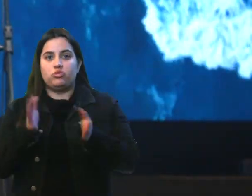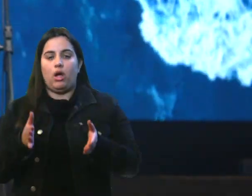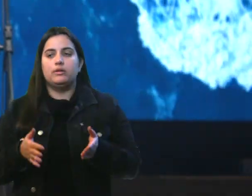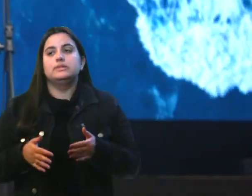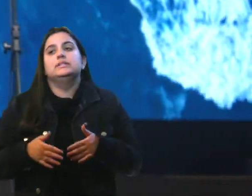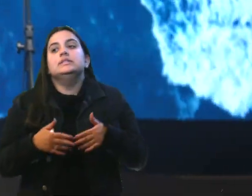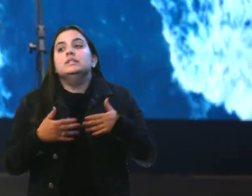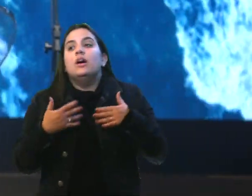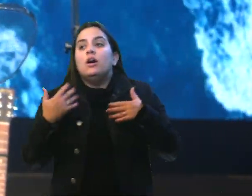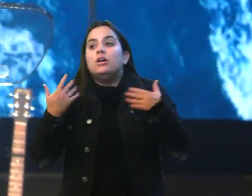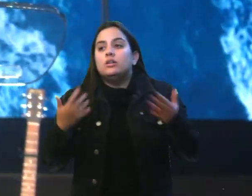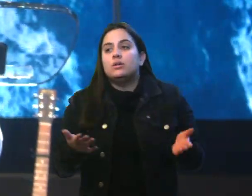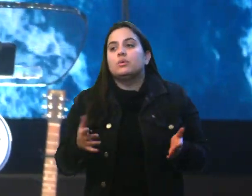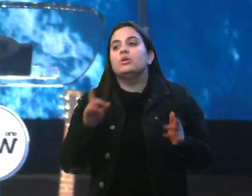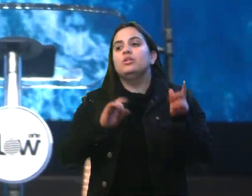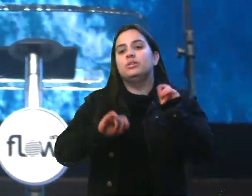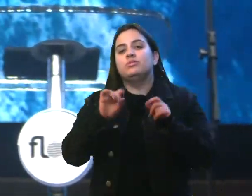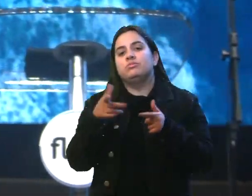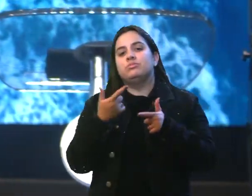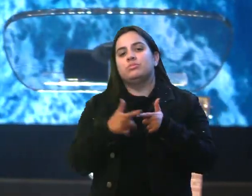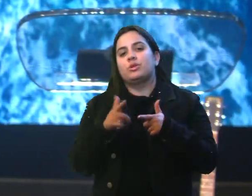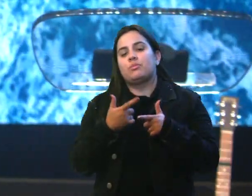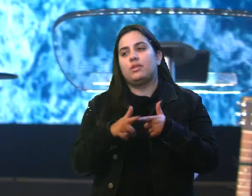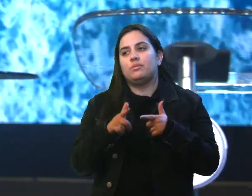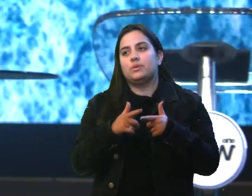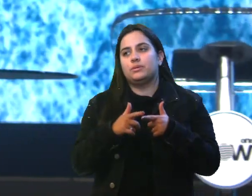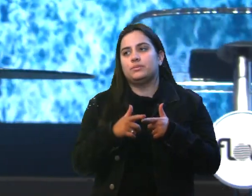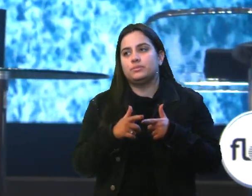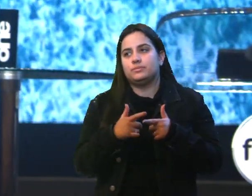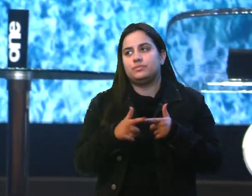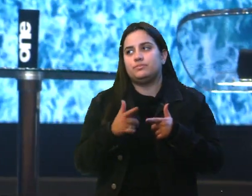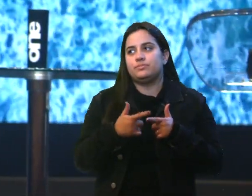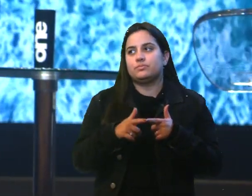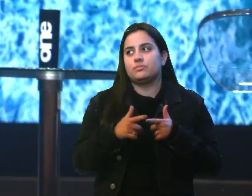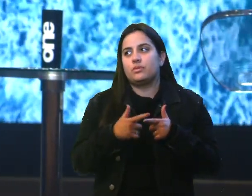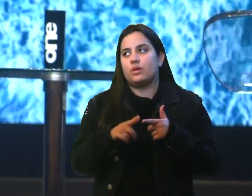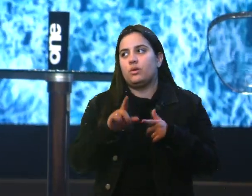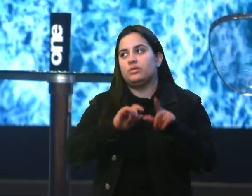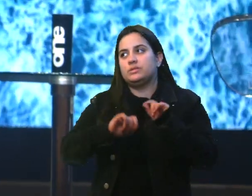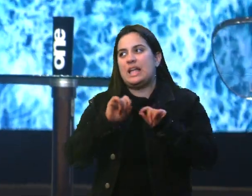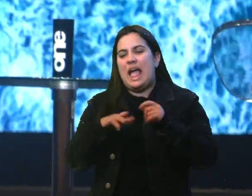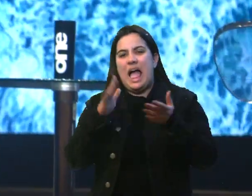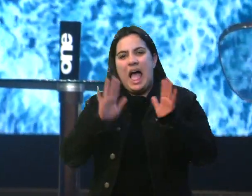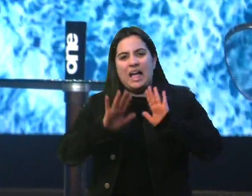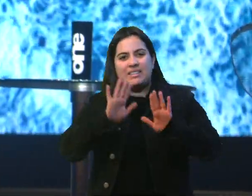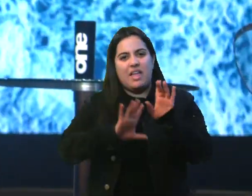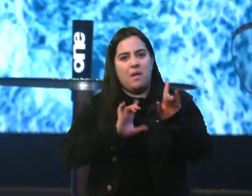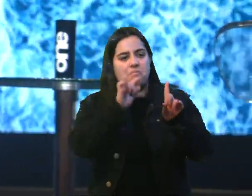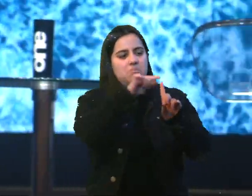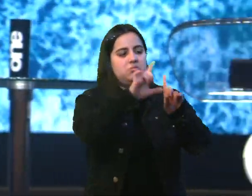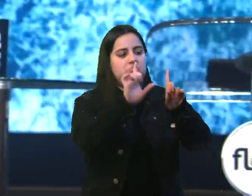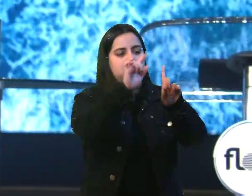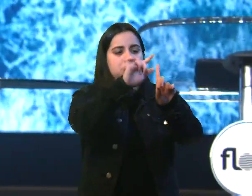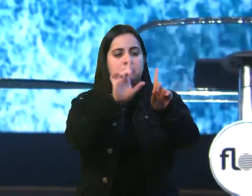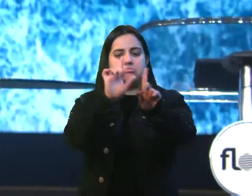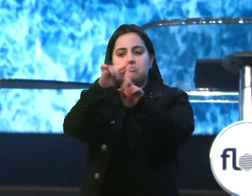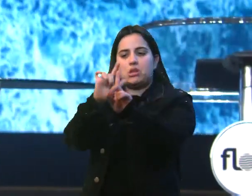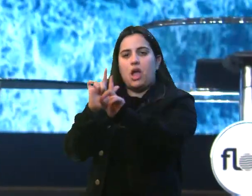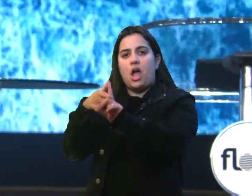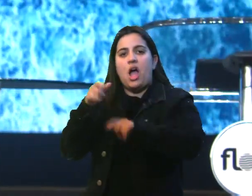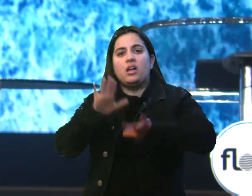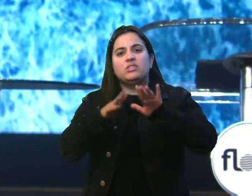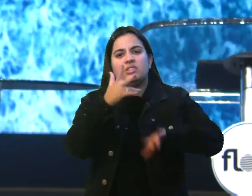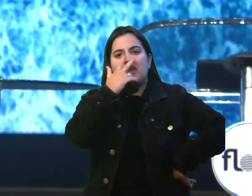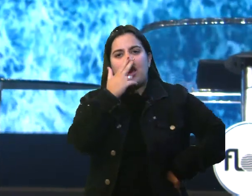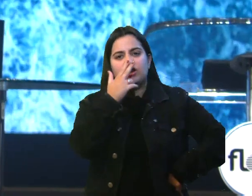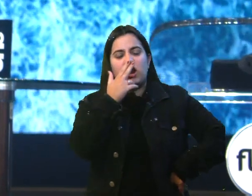Sabe? Mas o problema da gente manter essas metas com essas métricas, achando que elas vão